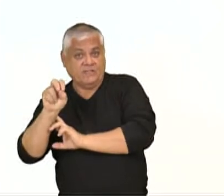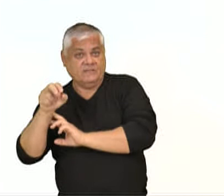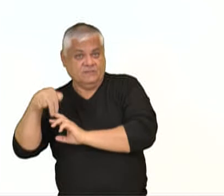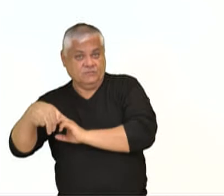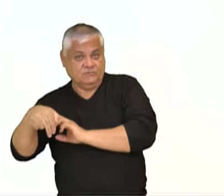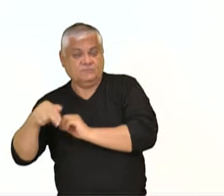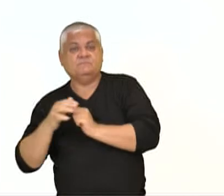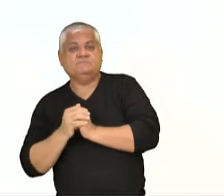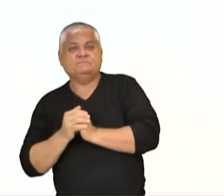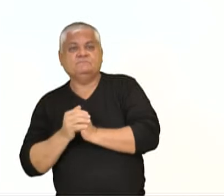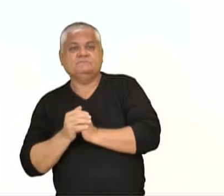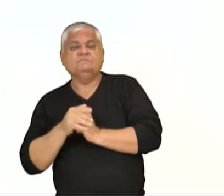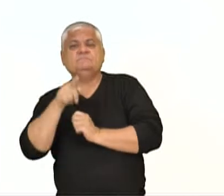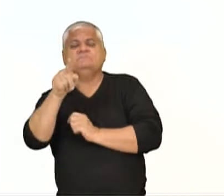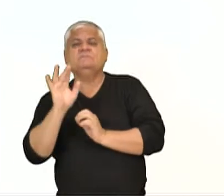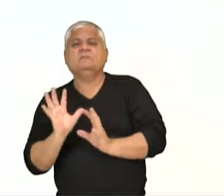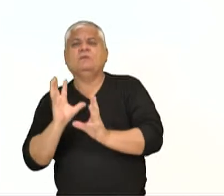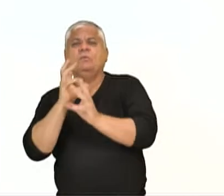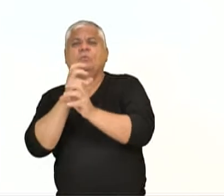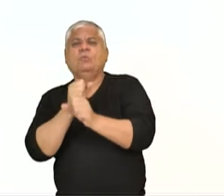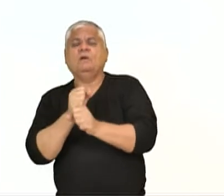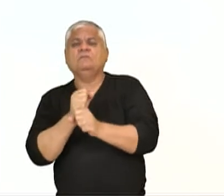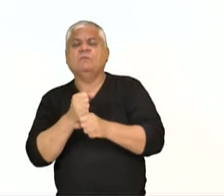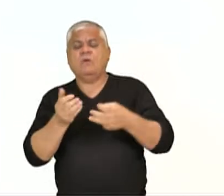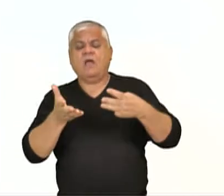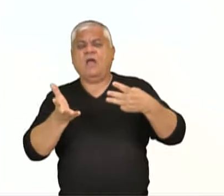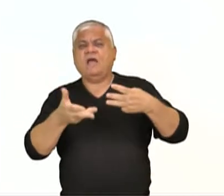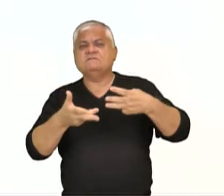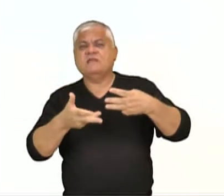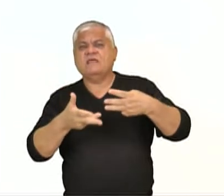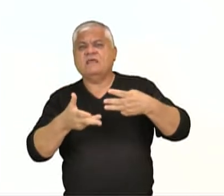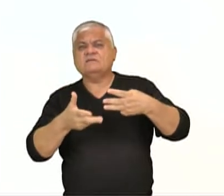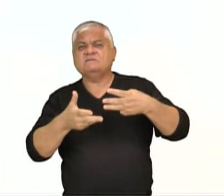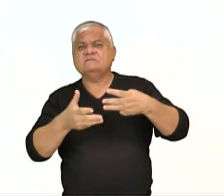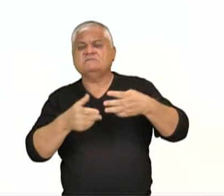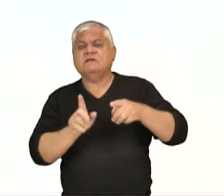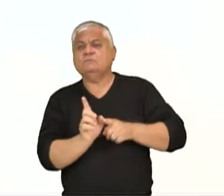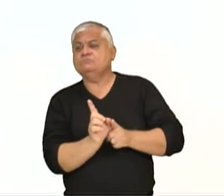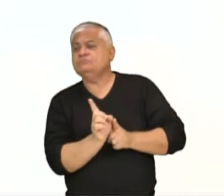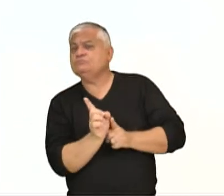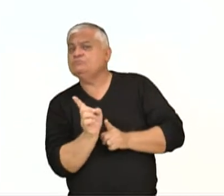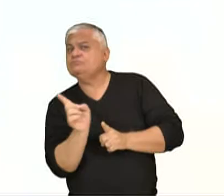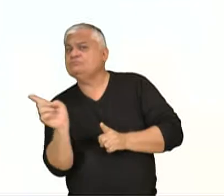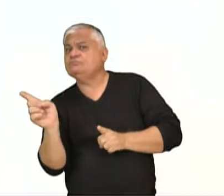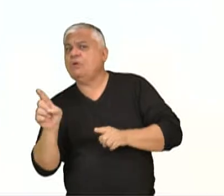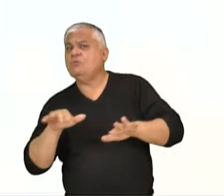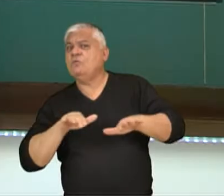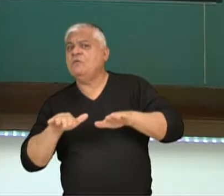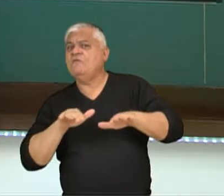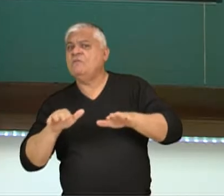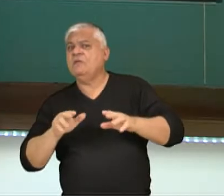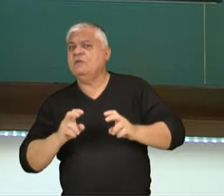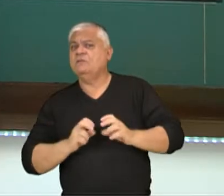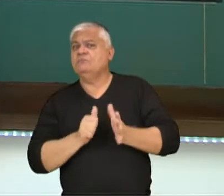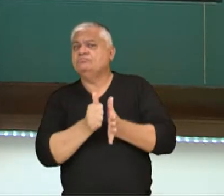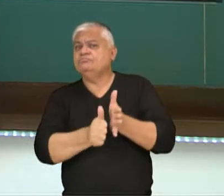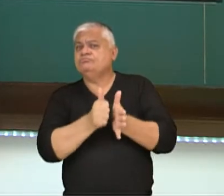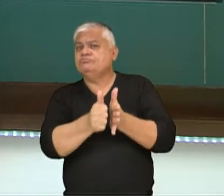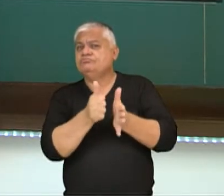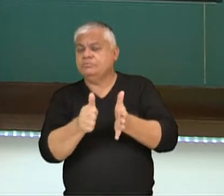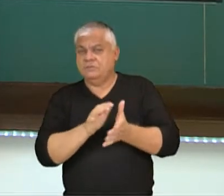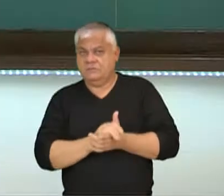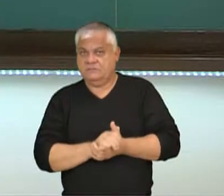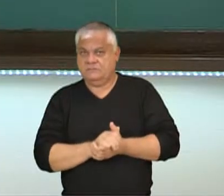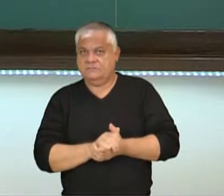Então, calcule a aceleração e indique a direção do movimento do vagonete.